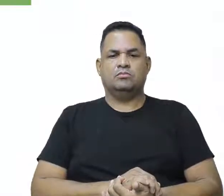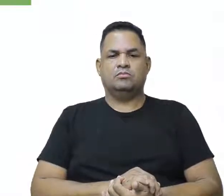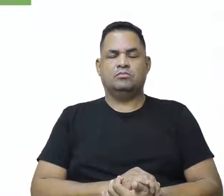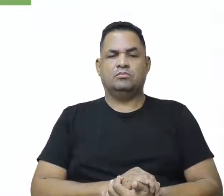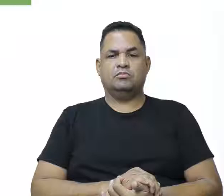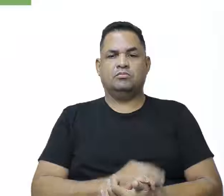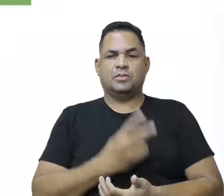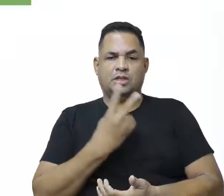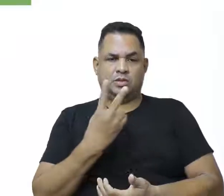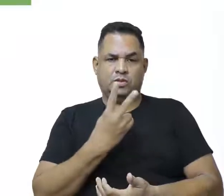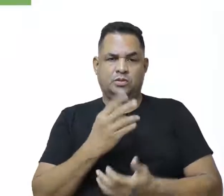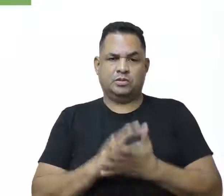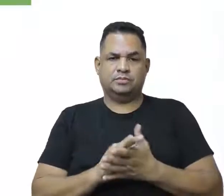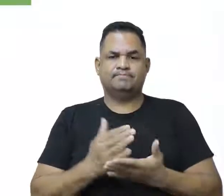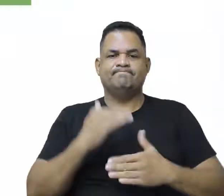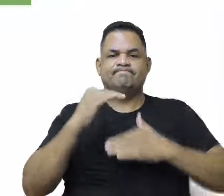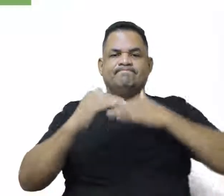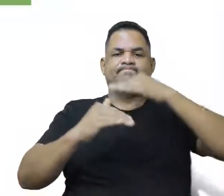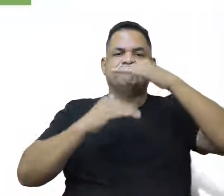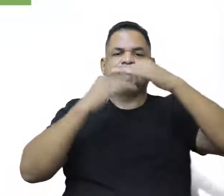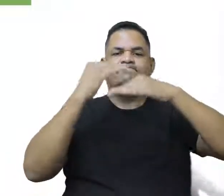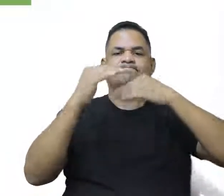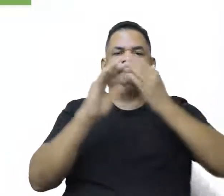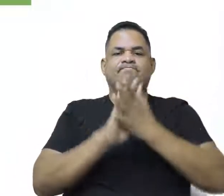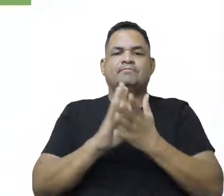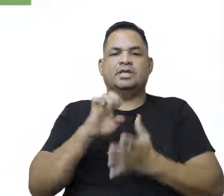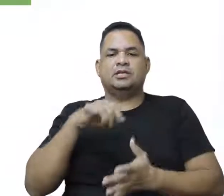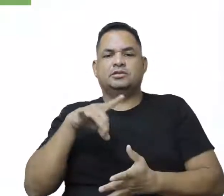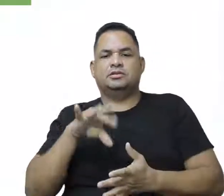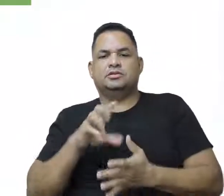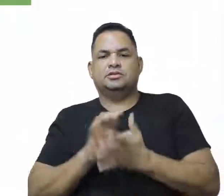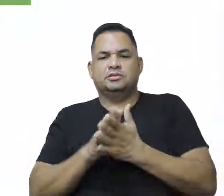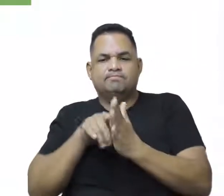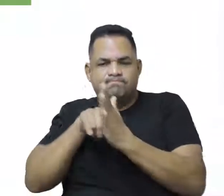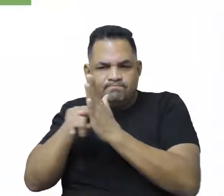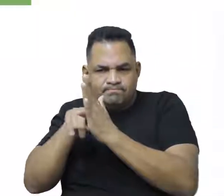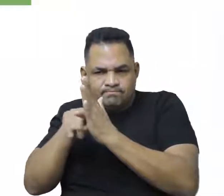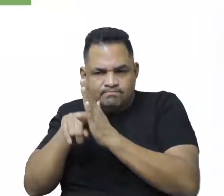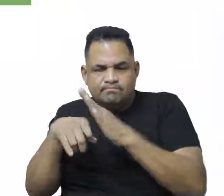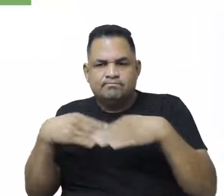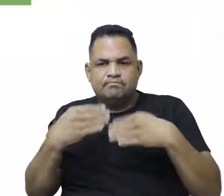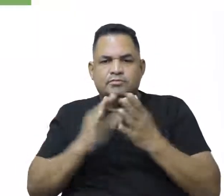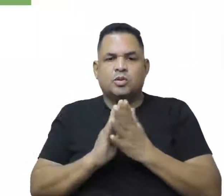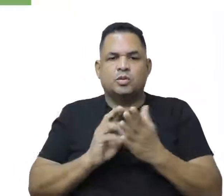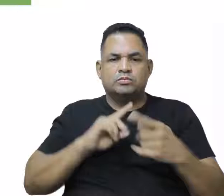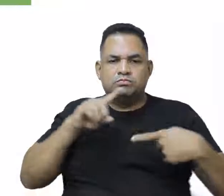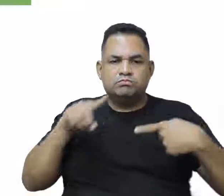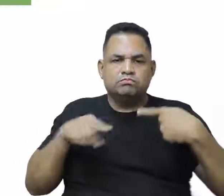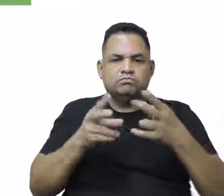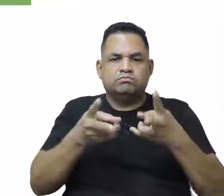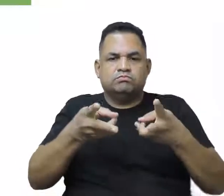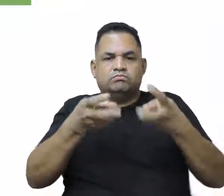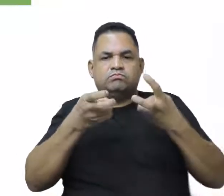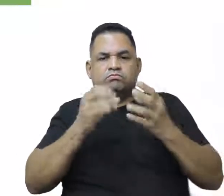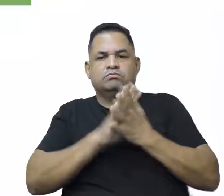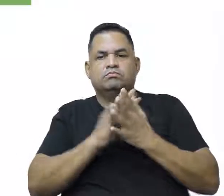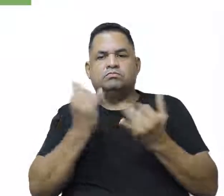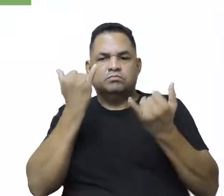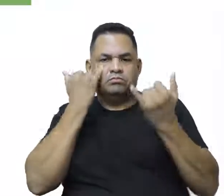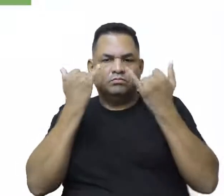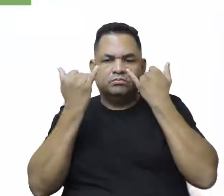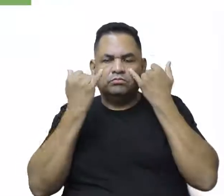Temos duas habilidades. A outra é desenvolver a atitude investigativa, né, a fim de perceber